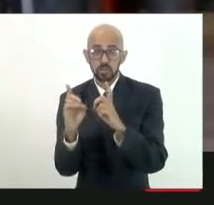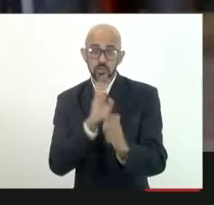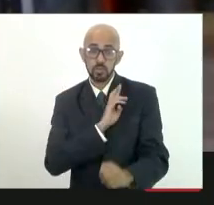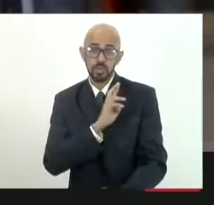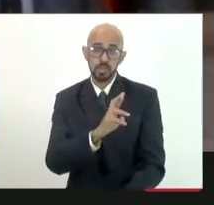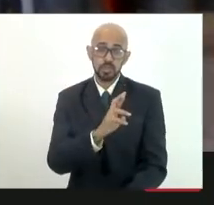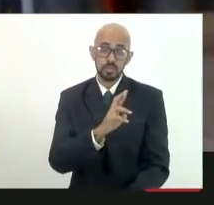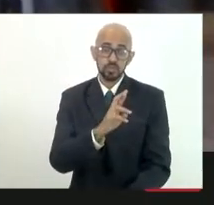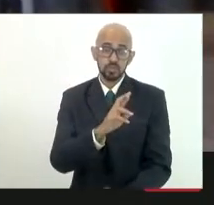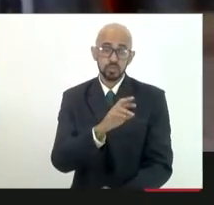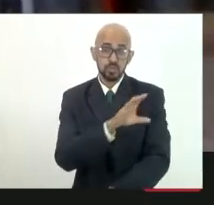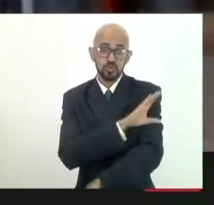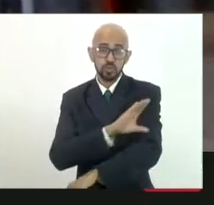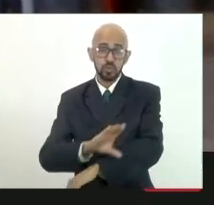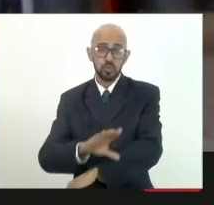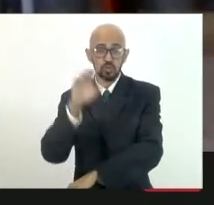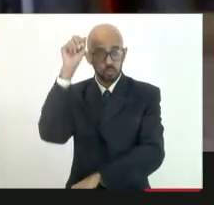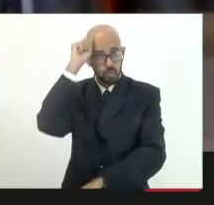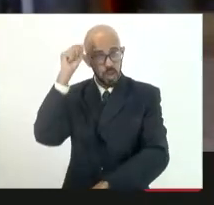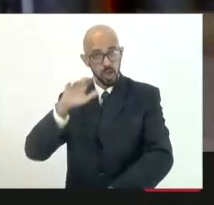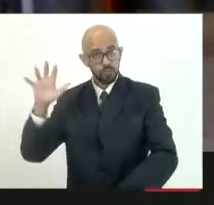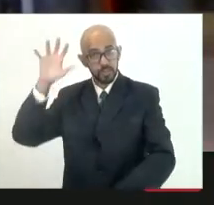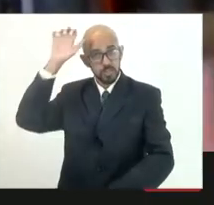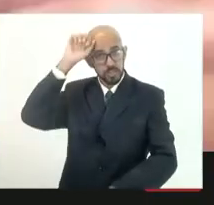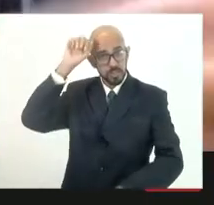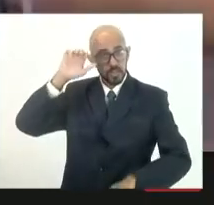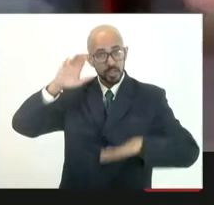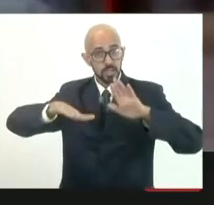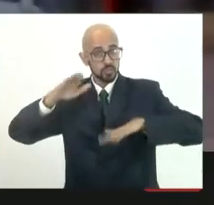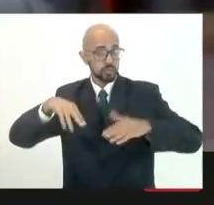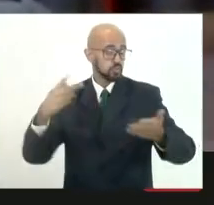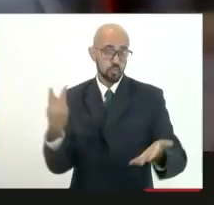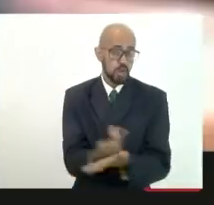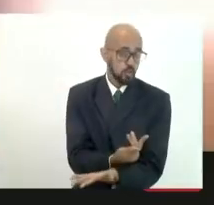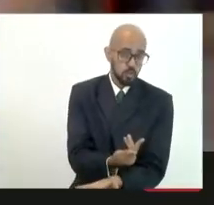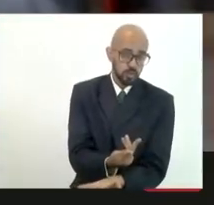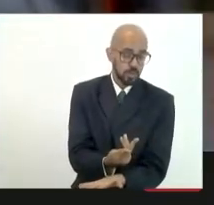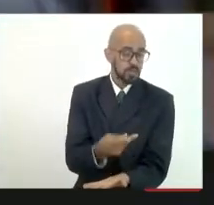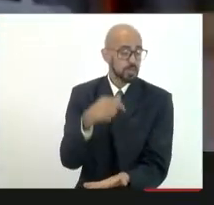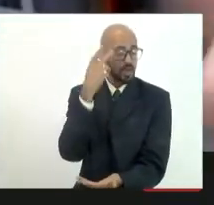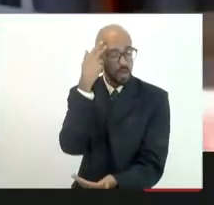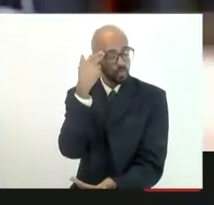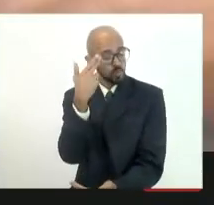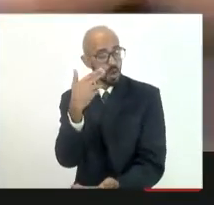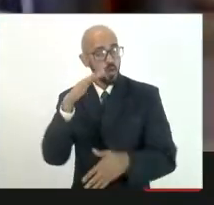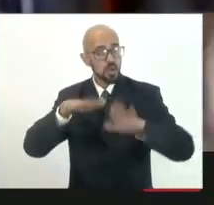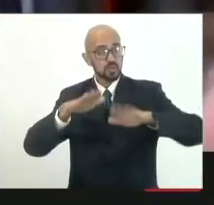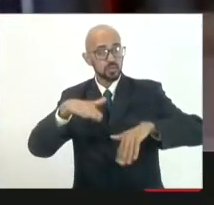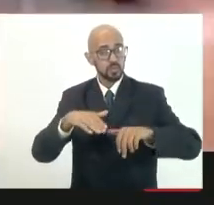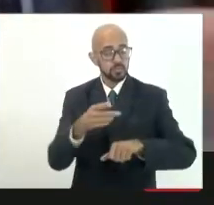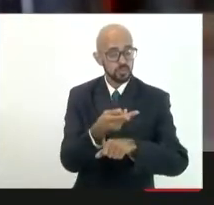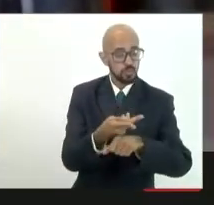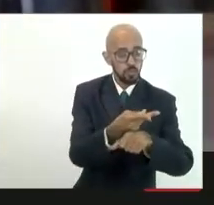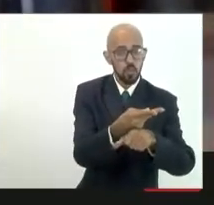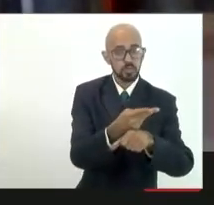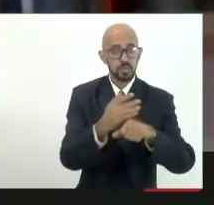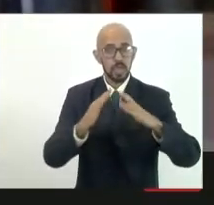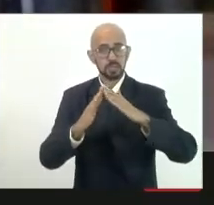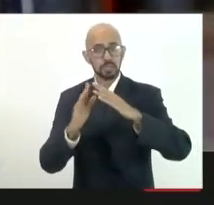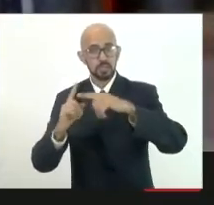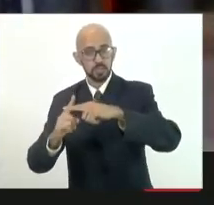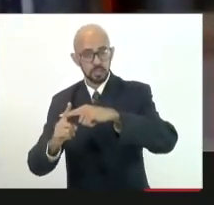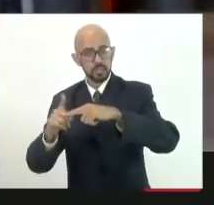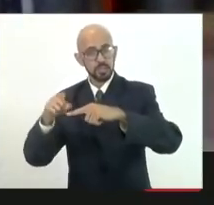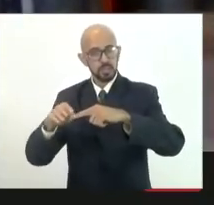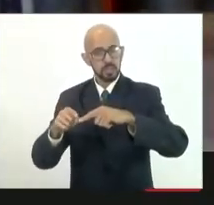nem sempre ocorre, pelo que a gente acompanha. É natural, muitas vezes, se buscar os espaços das igrejas, que é salutar e